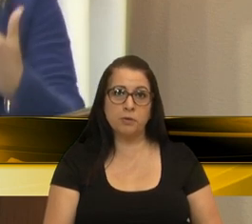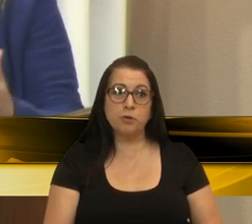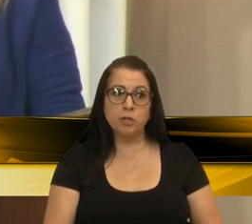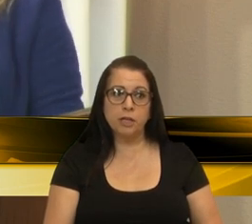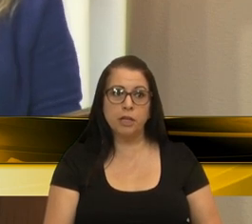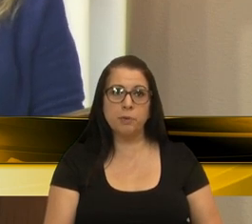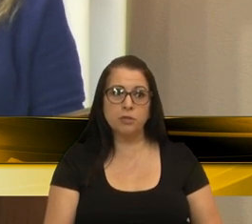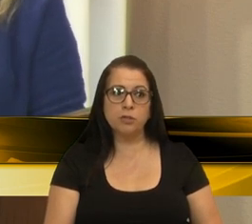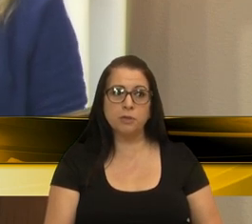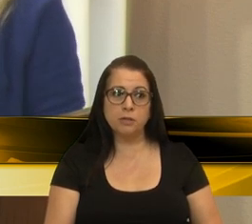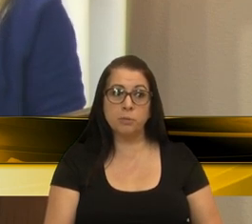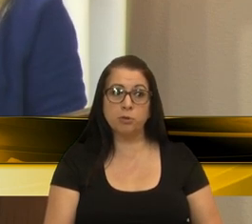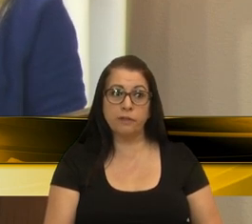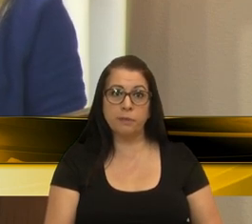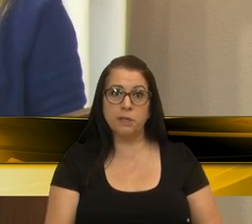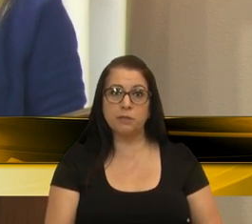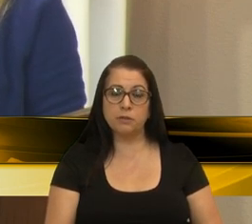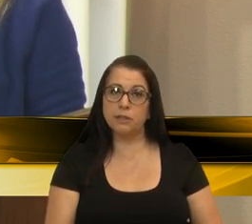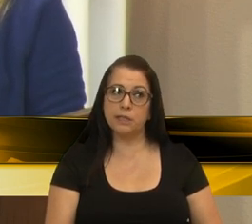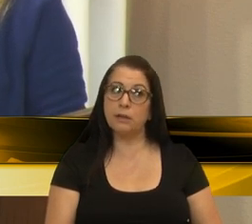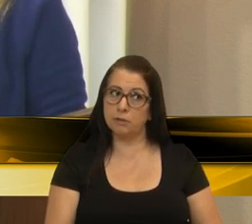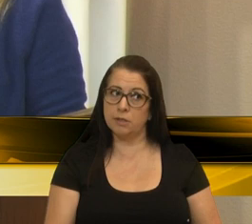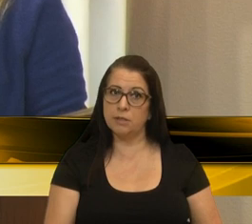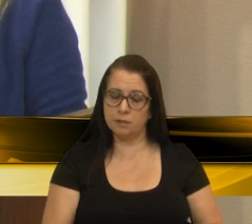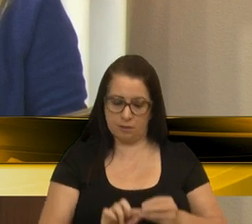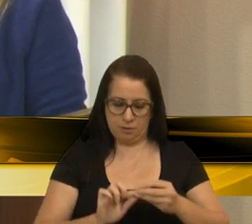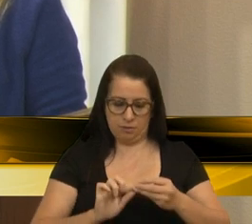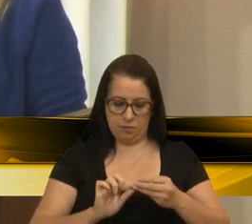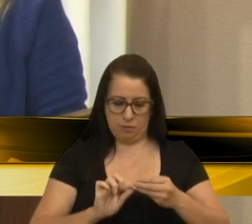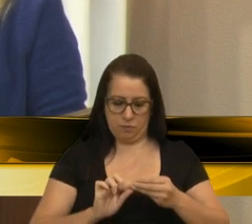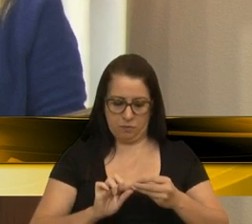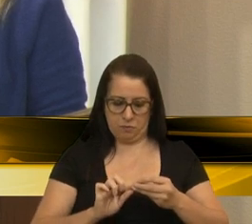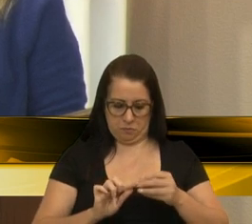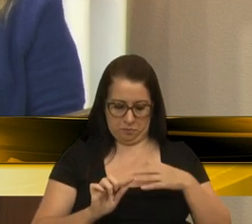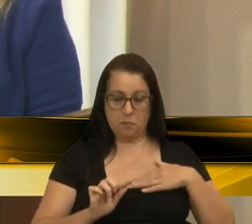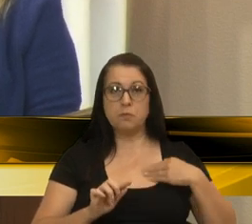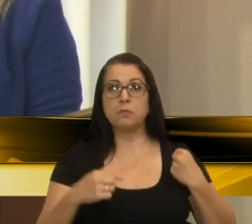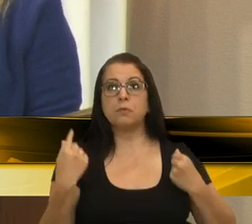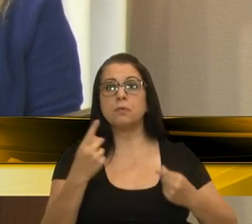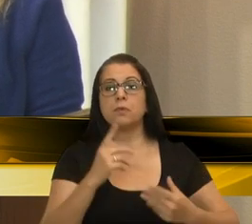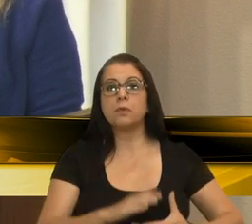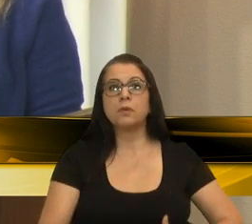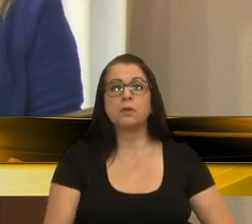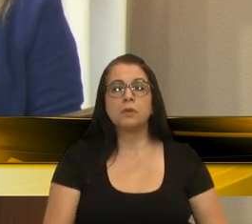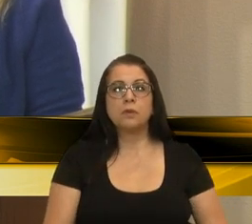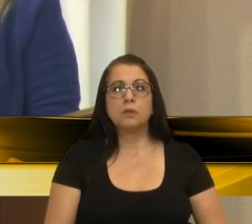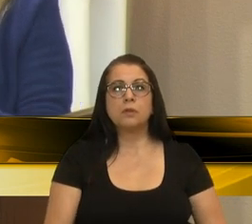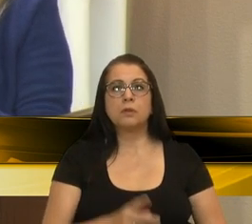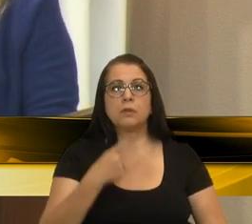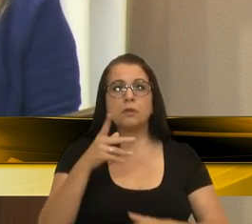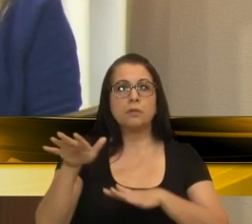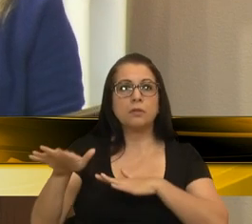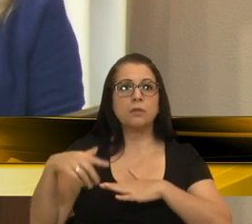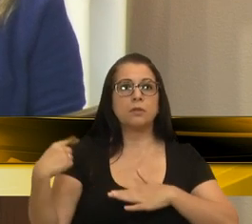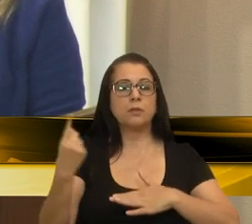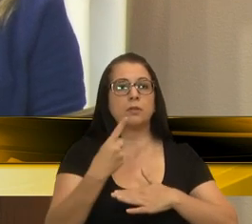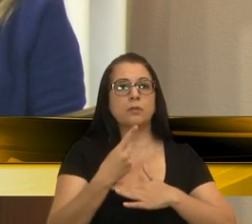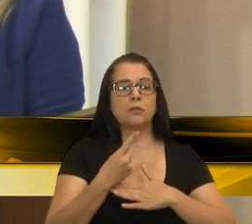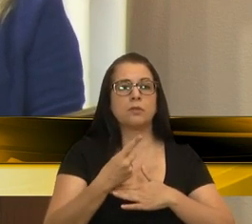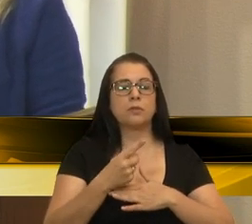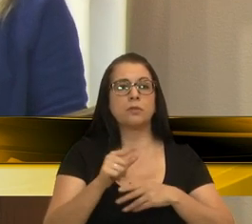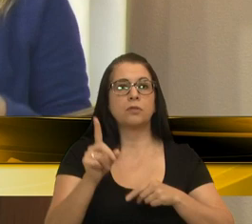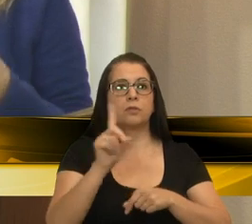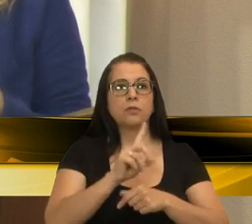sinta crescendo junto, né? Teve até uma manifestação que está no jornal de